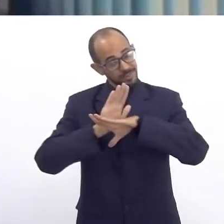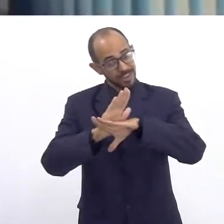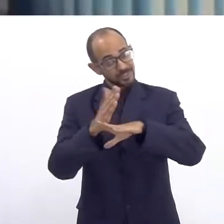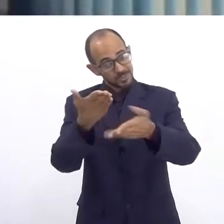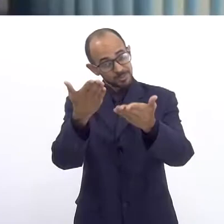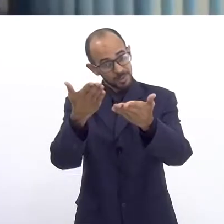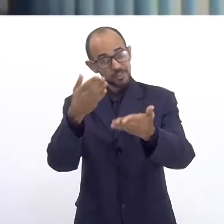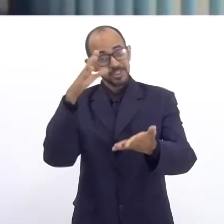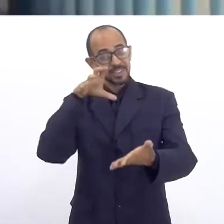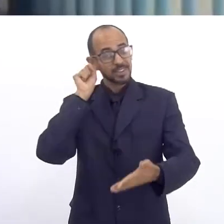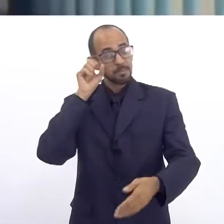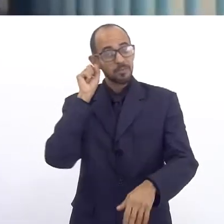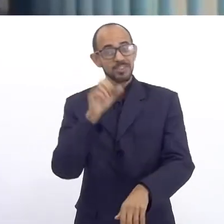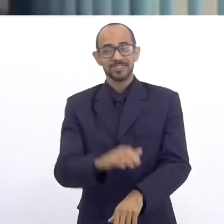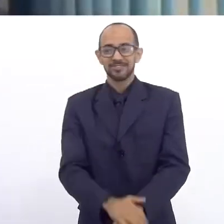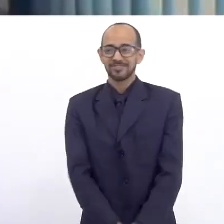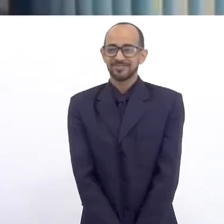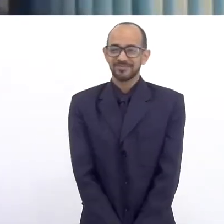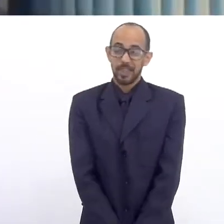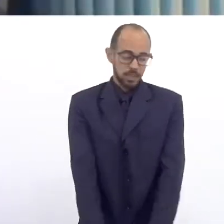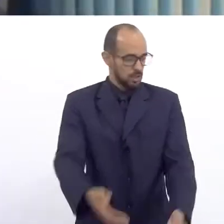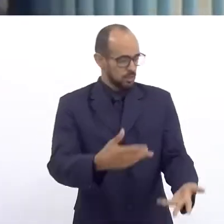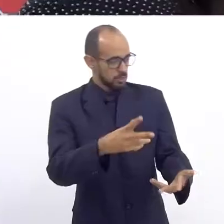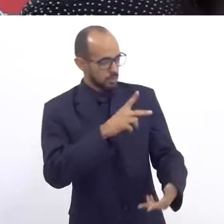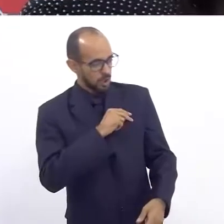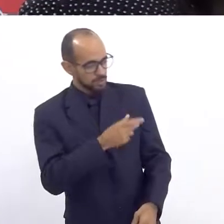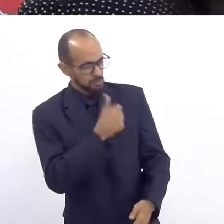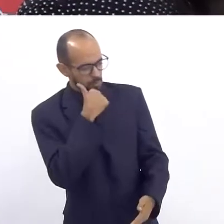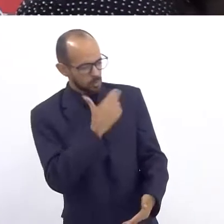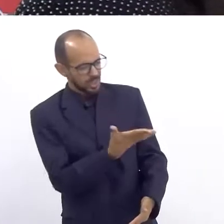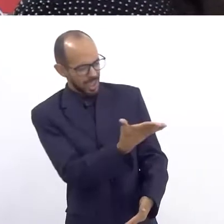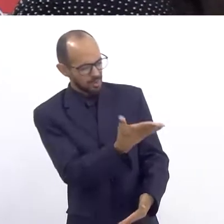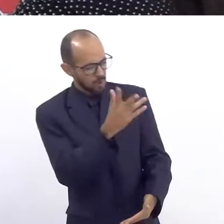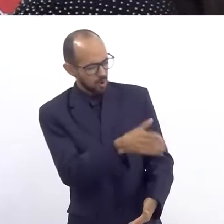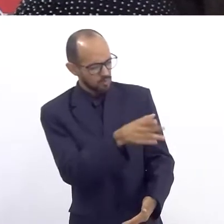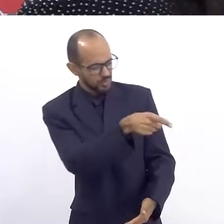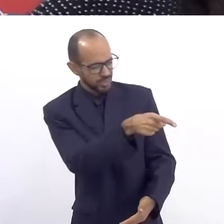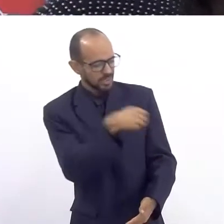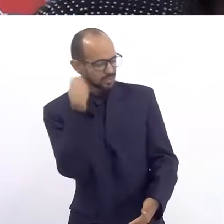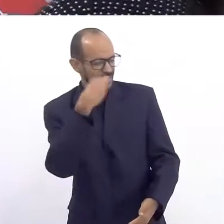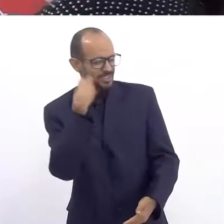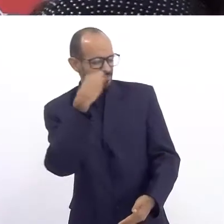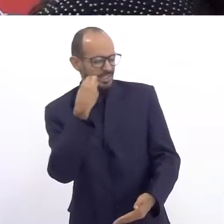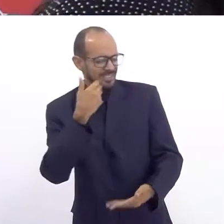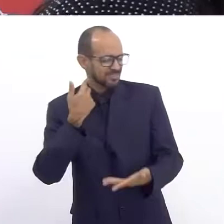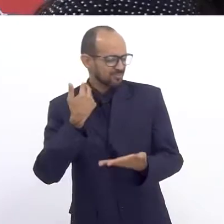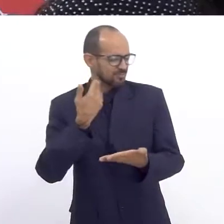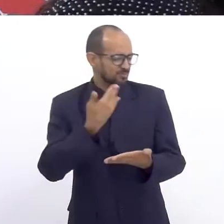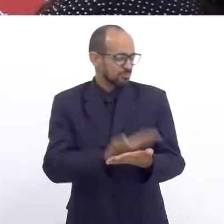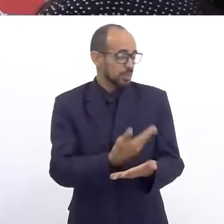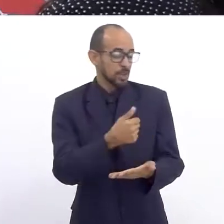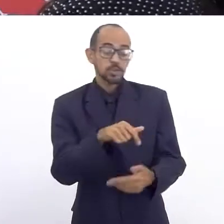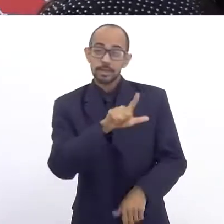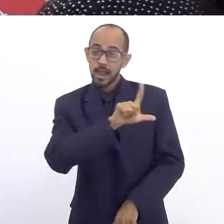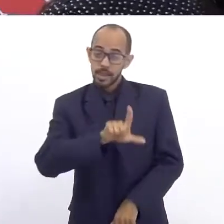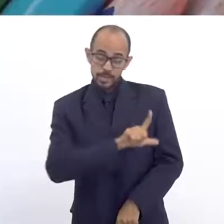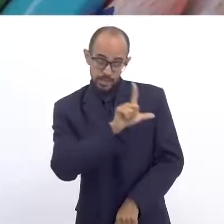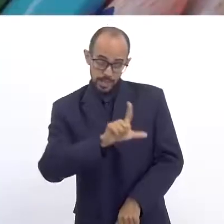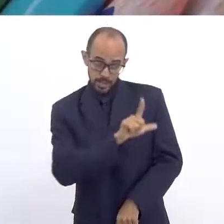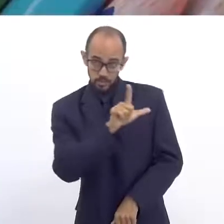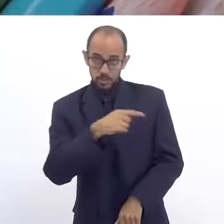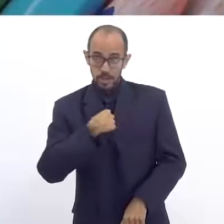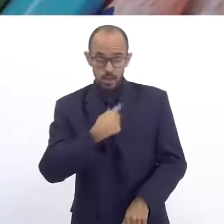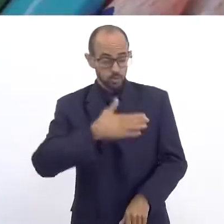útil a quem nos ouve. Nossa, uma mulher como você que já passou por tantas coisas, a gente sabe que, principalmente nesse ramo da literatura,